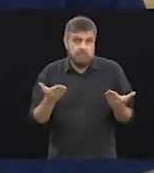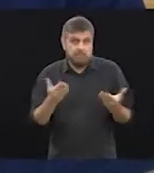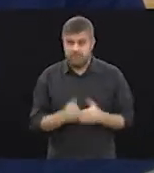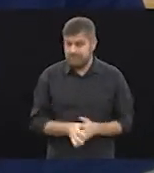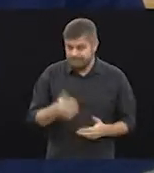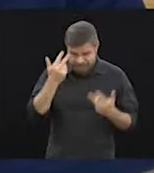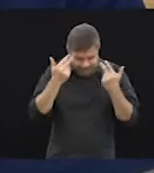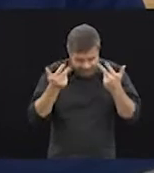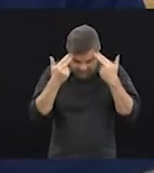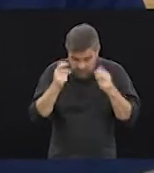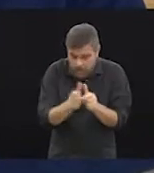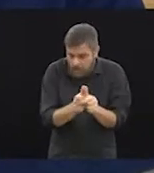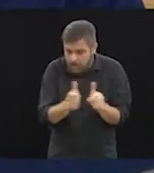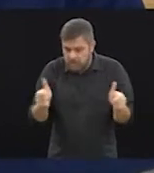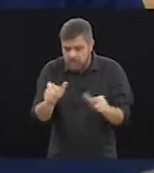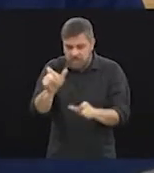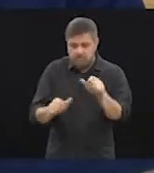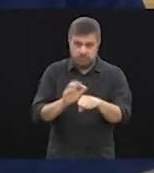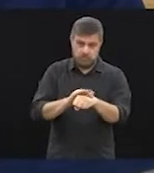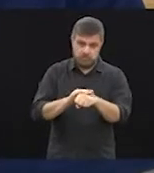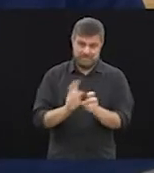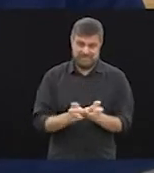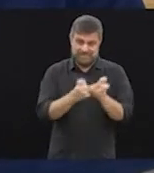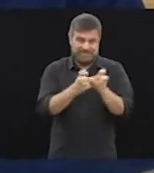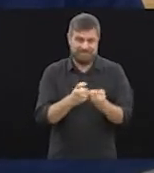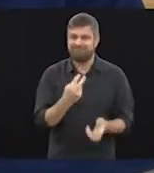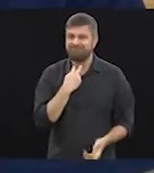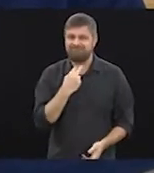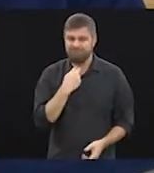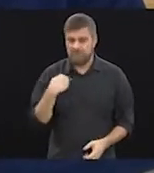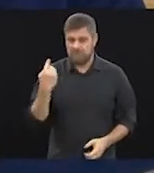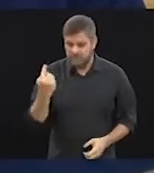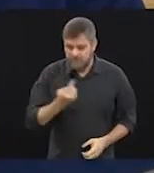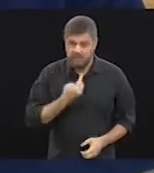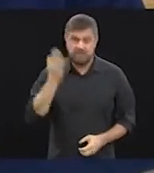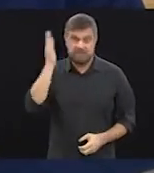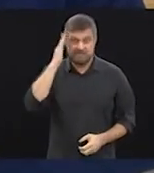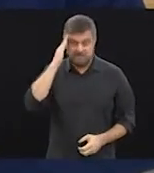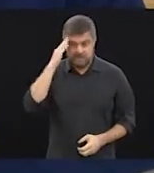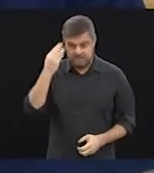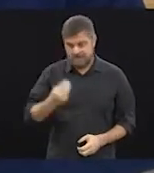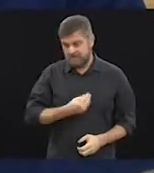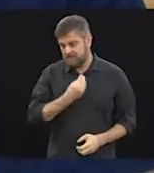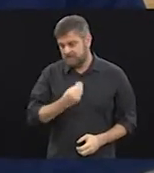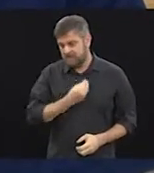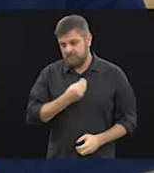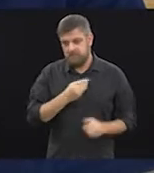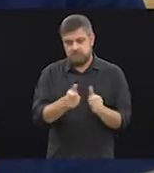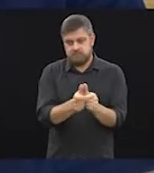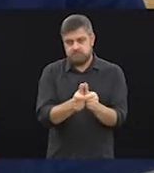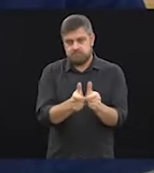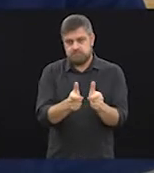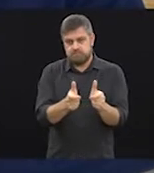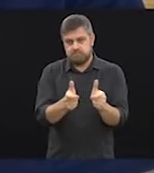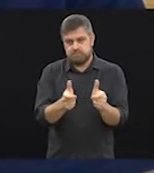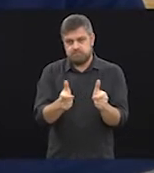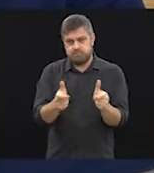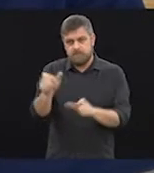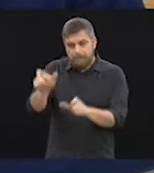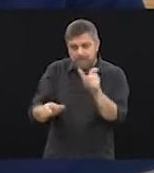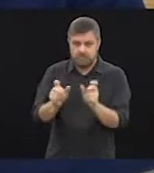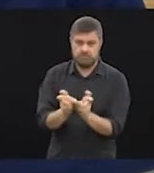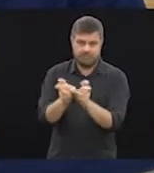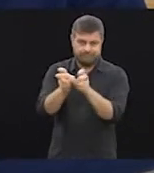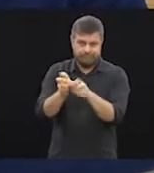isso, normalmente, na grande maioria dos casos, nós não conseguimos. Então, nós vamos conviver com um número crescente de pacientes